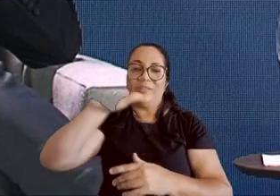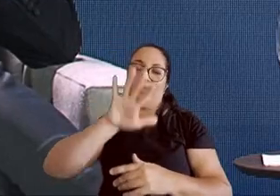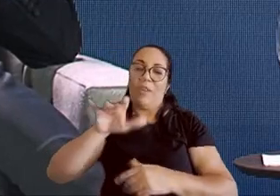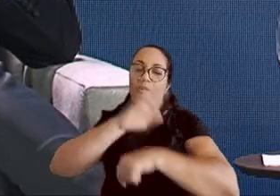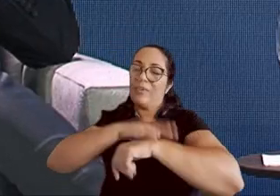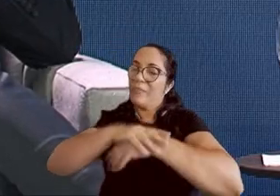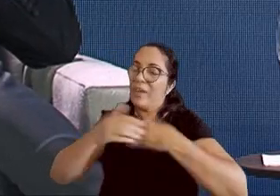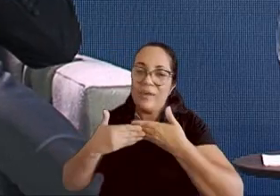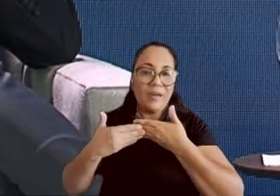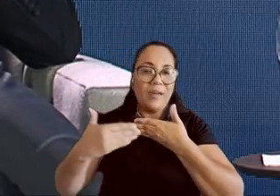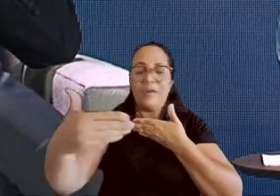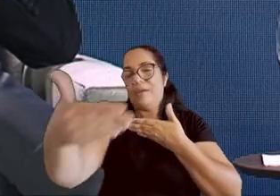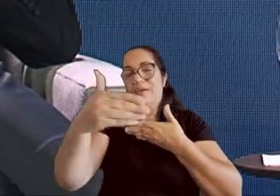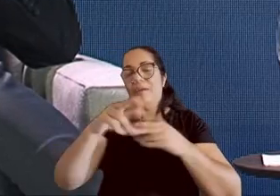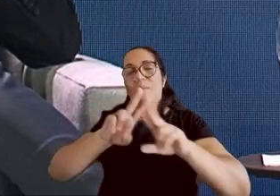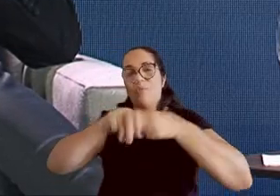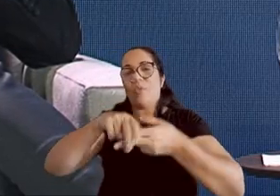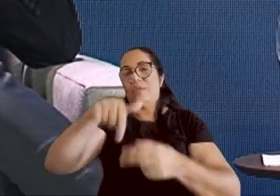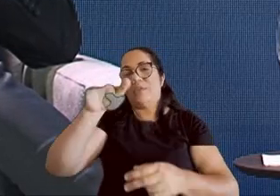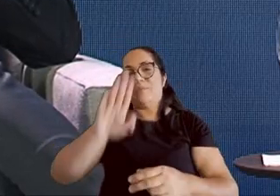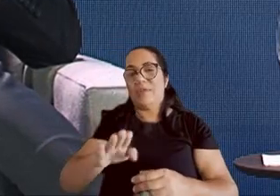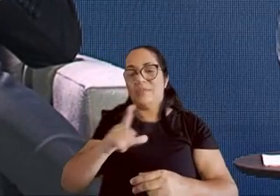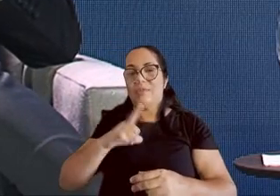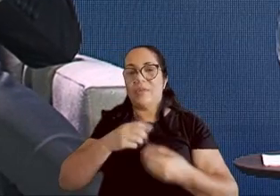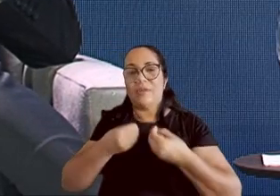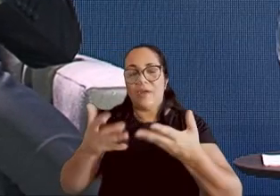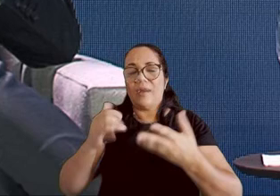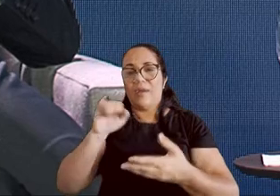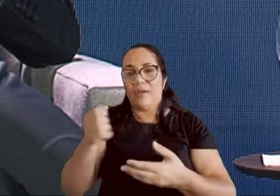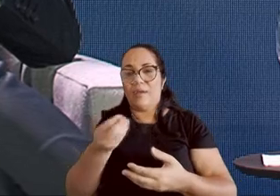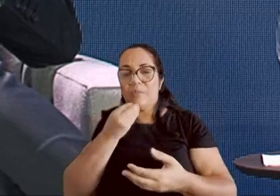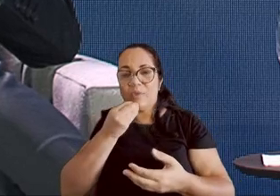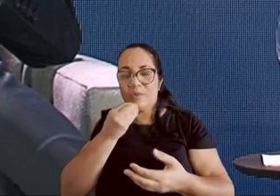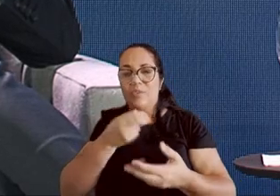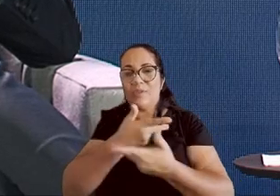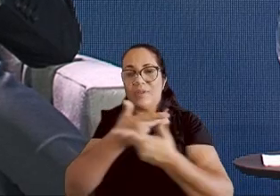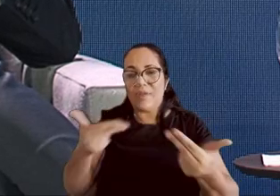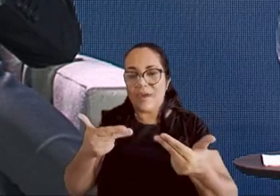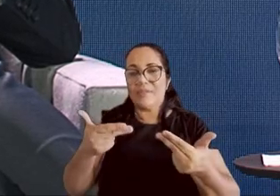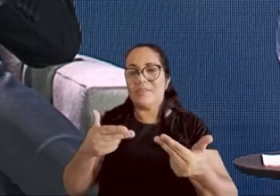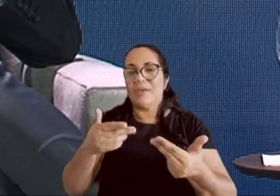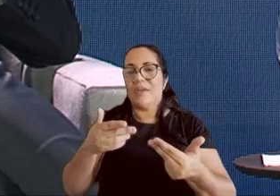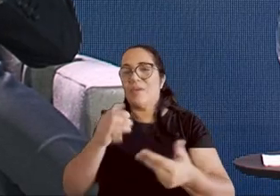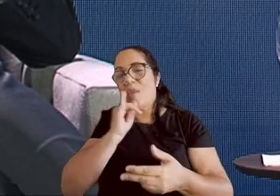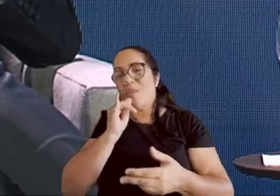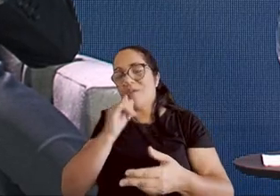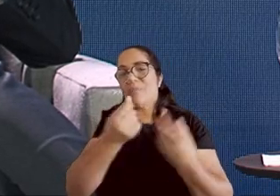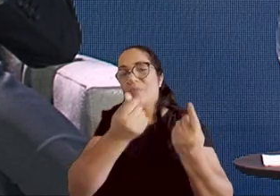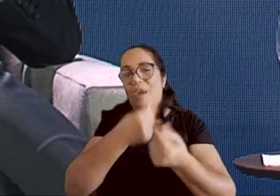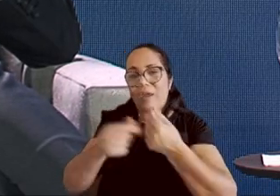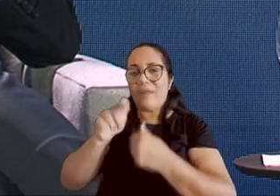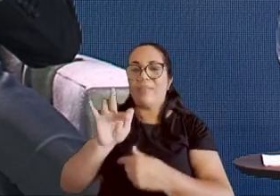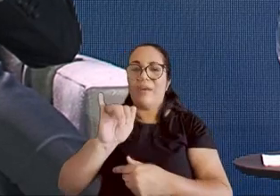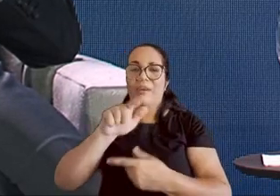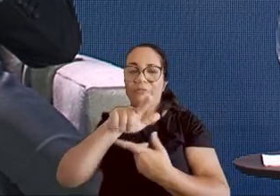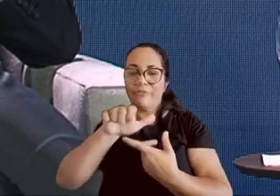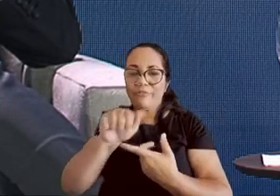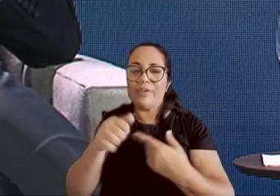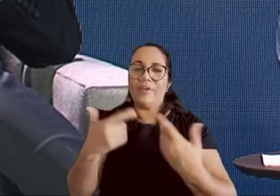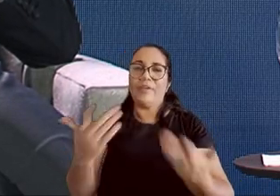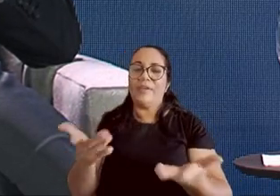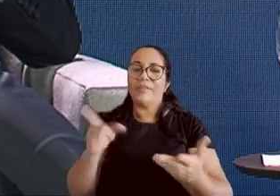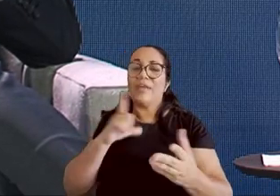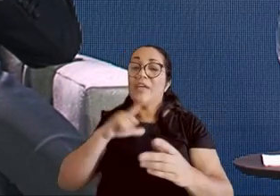se tem alguma oportunidade em ecos sem renda fixa enfim Tem sim acho que pode aumentar ao longo do tempo você vão bolso que é de longo prazo